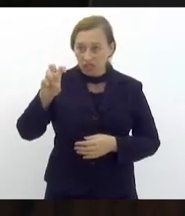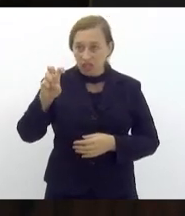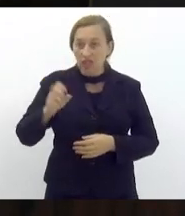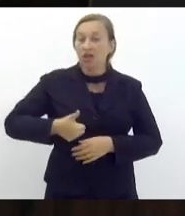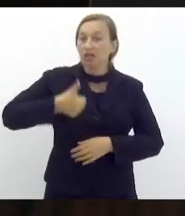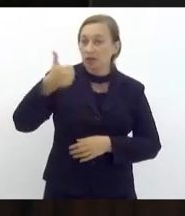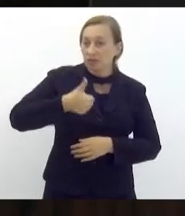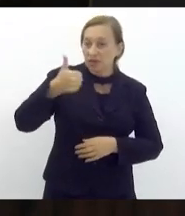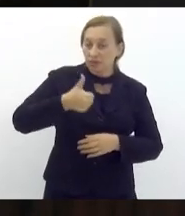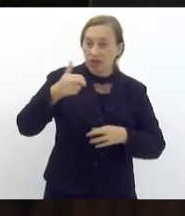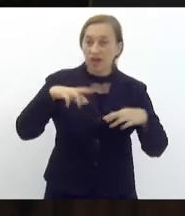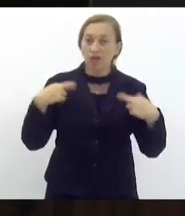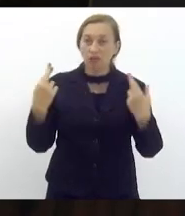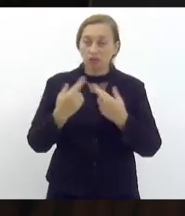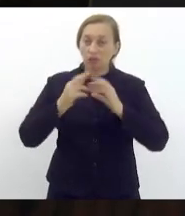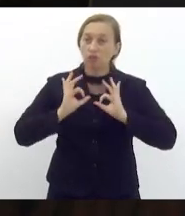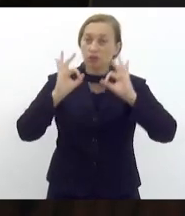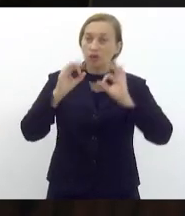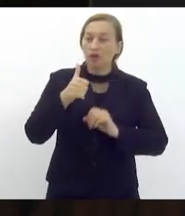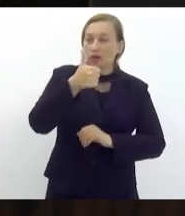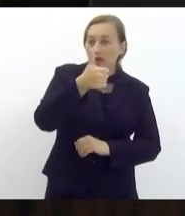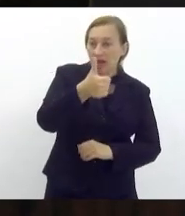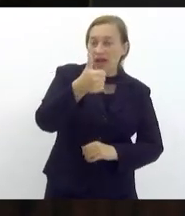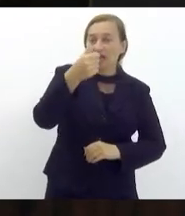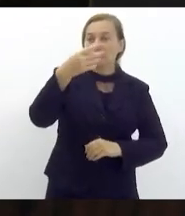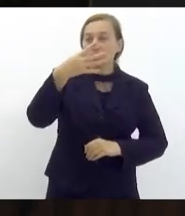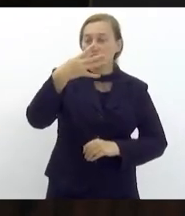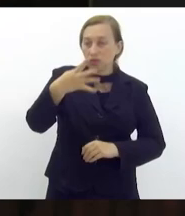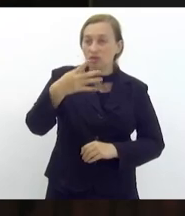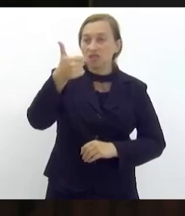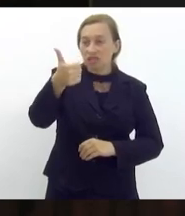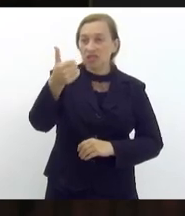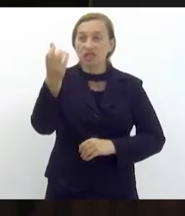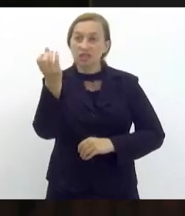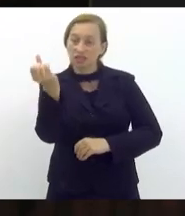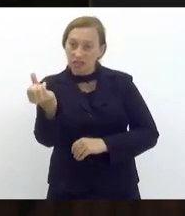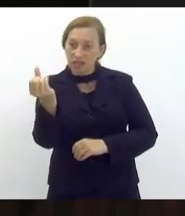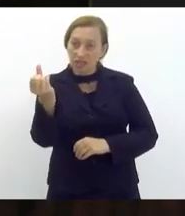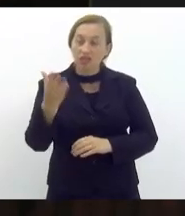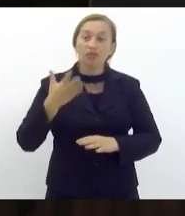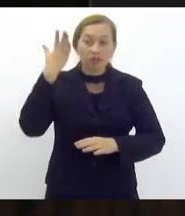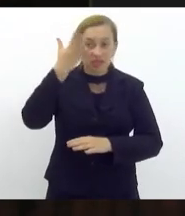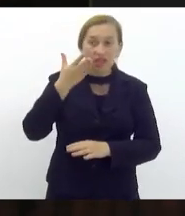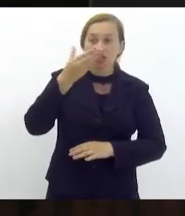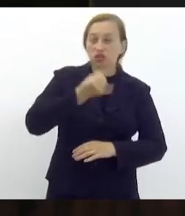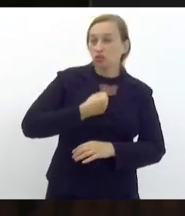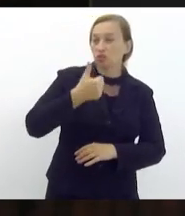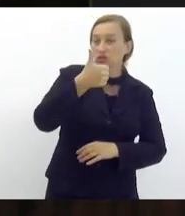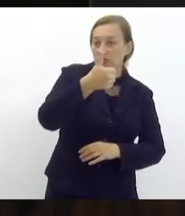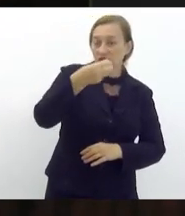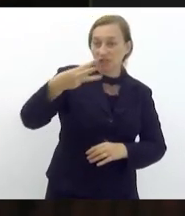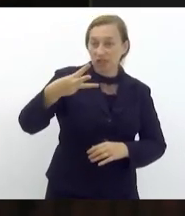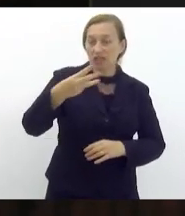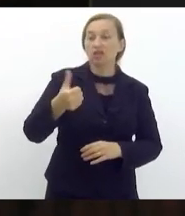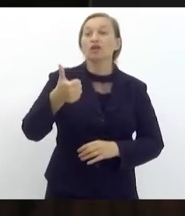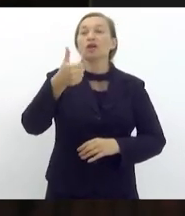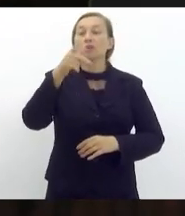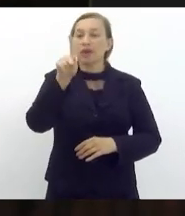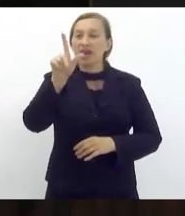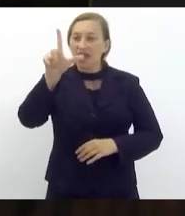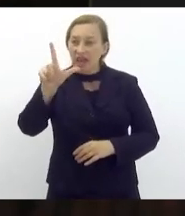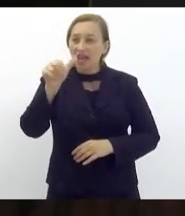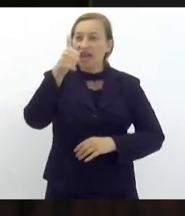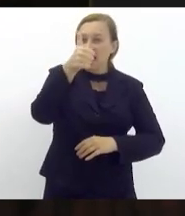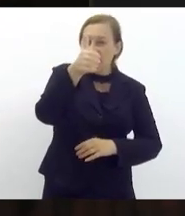extraordinária o PL 1416 de 23 mensagem número 13 o PL 1421